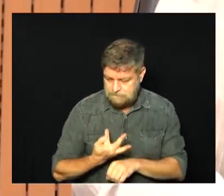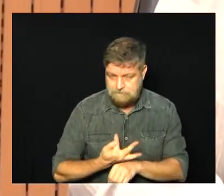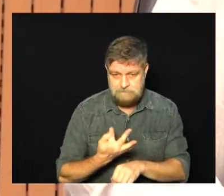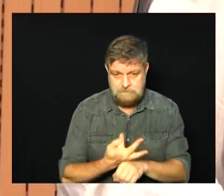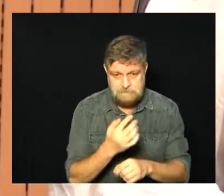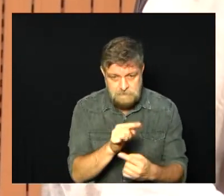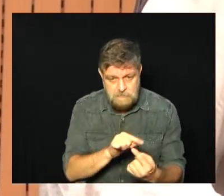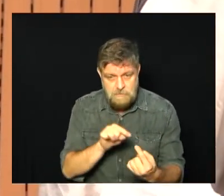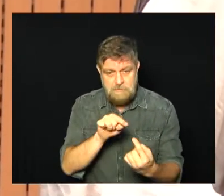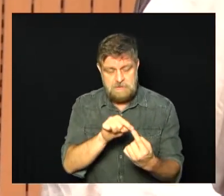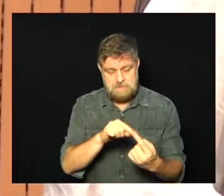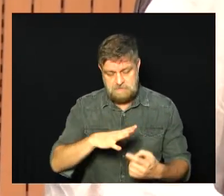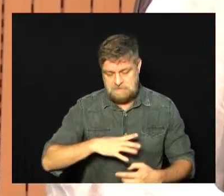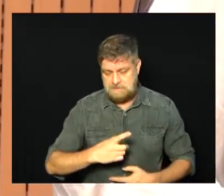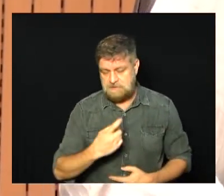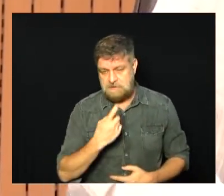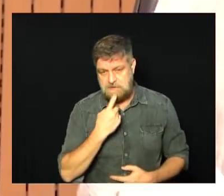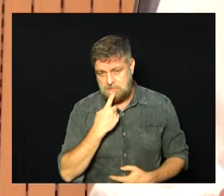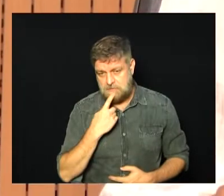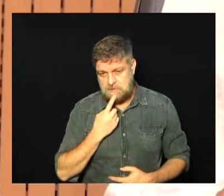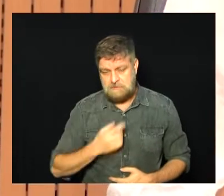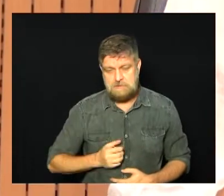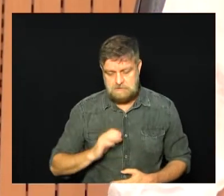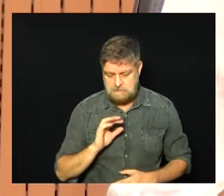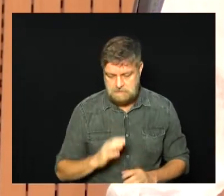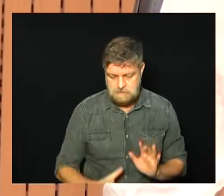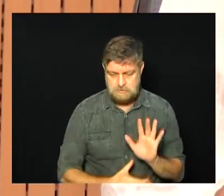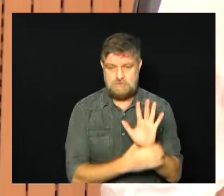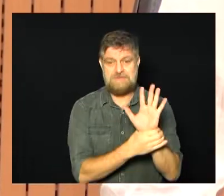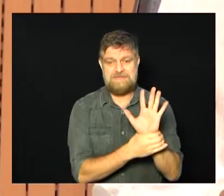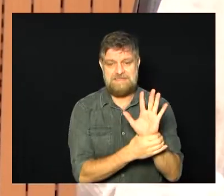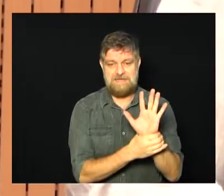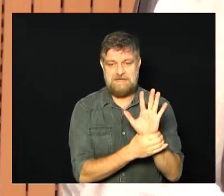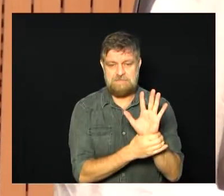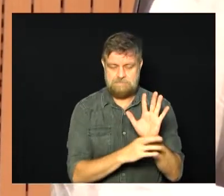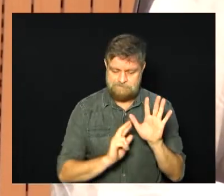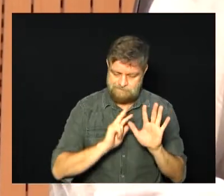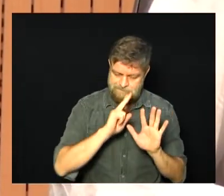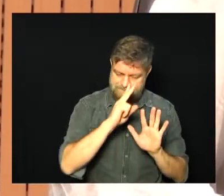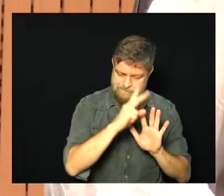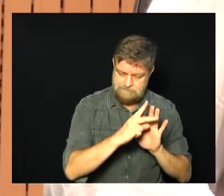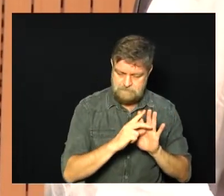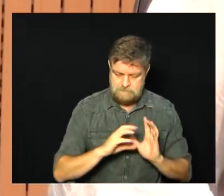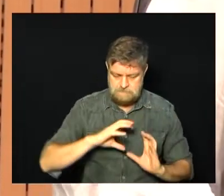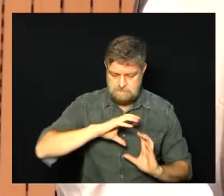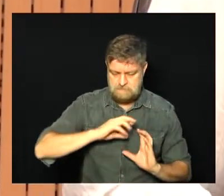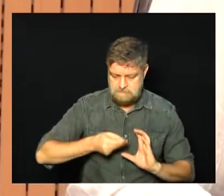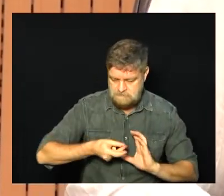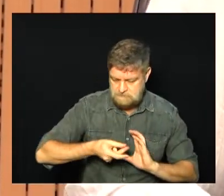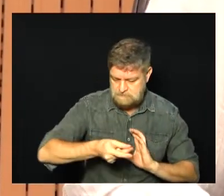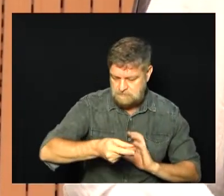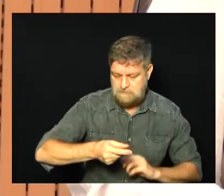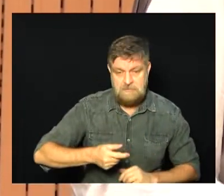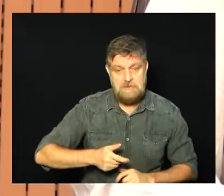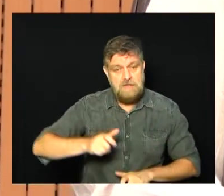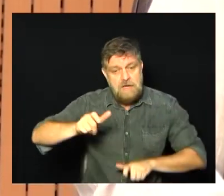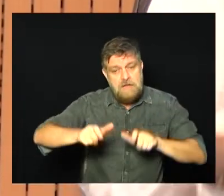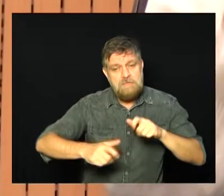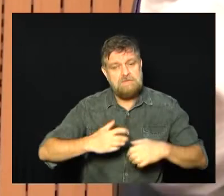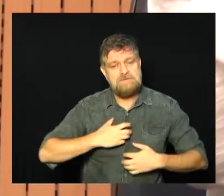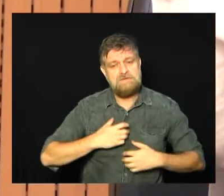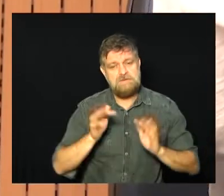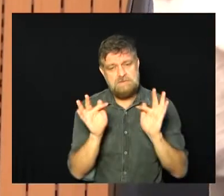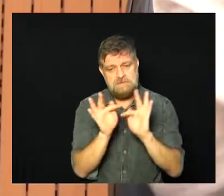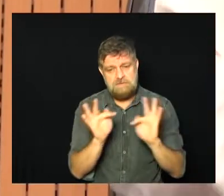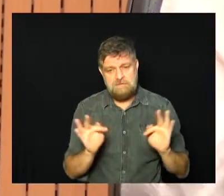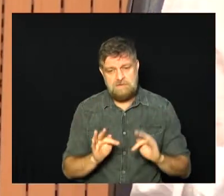meta de fazer de Campinas uma cidade sustentável, né? E onde as pessoas se sintam felizes. Quem mora em